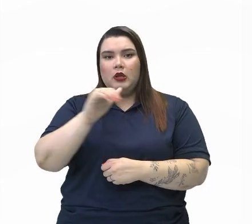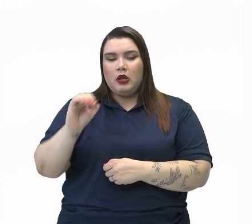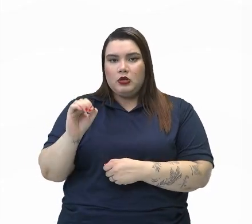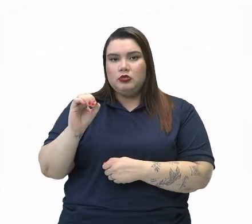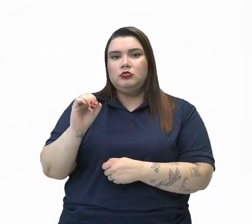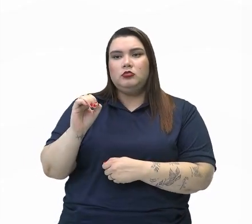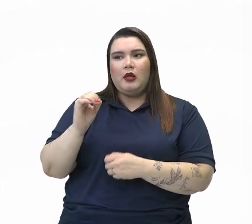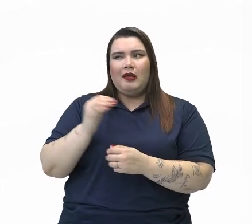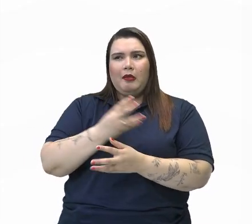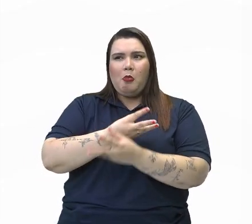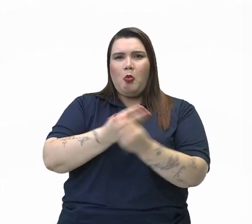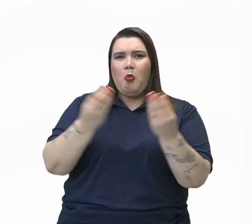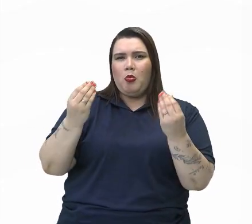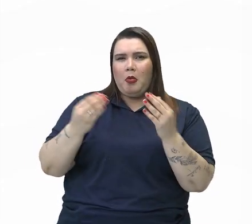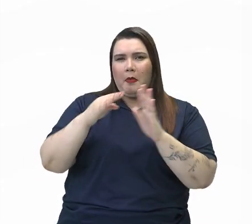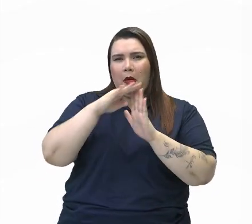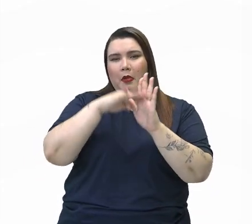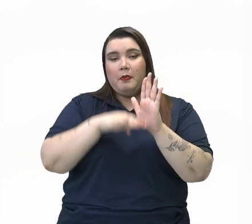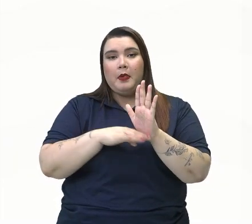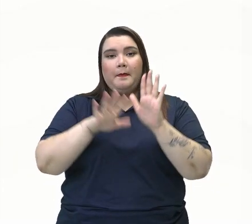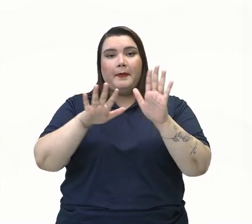Eles são muitos, mas o primeiro, então.